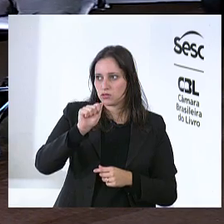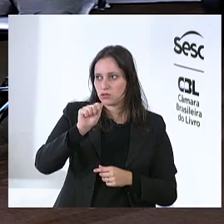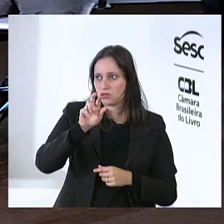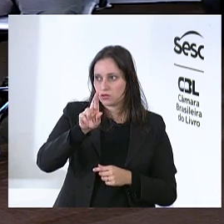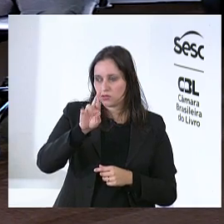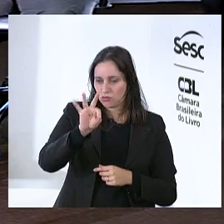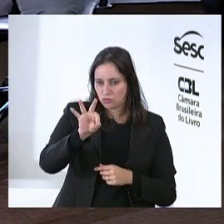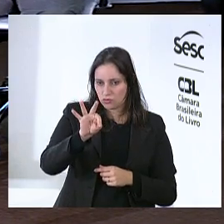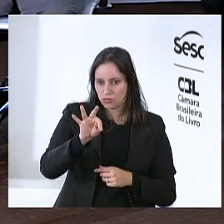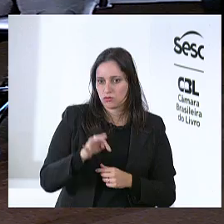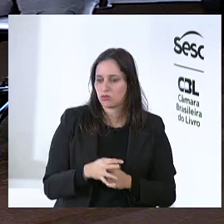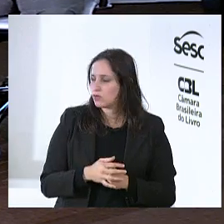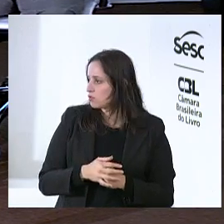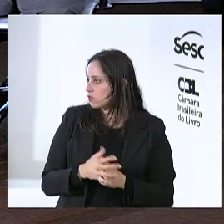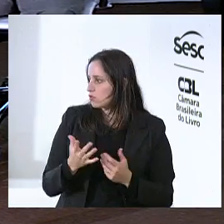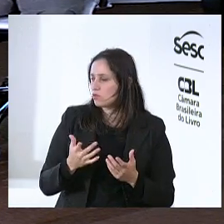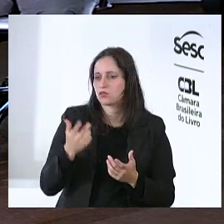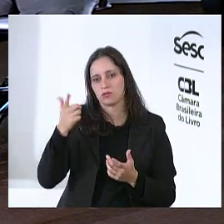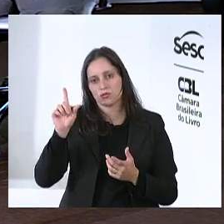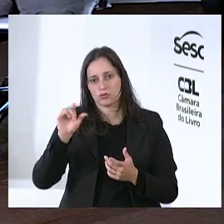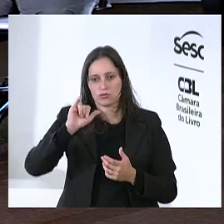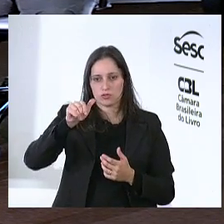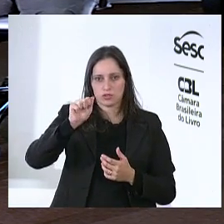Não sei se te referiu a Jânio Quadros.